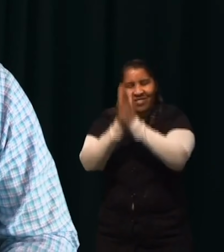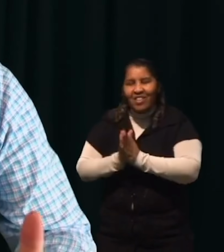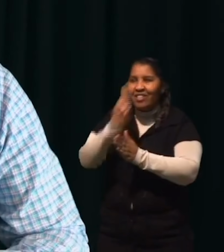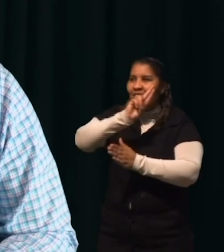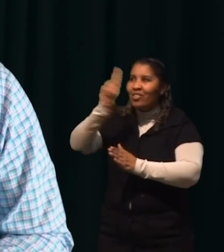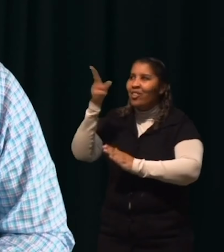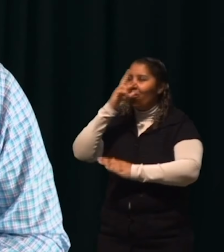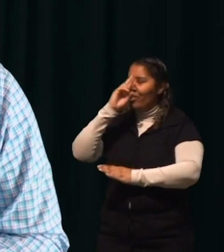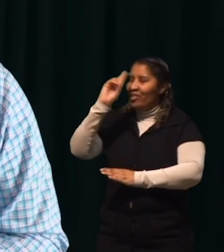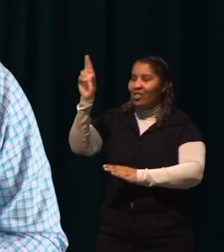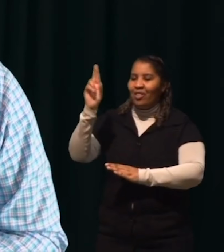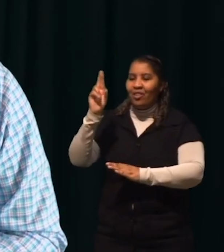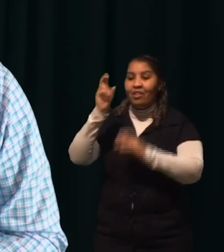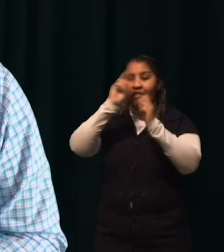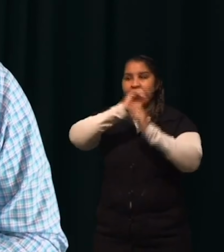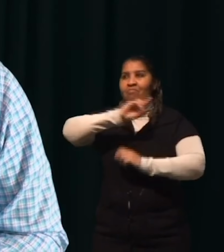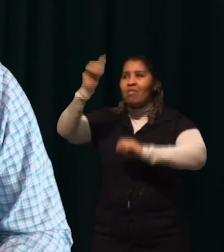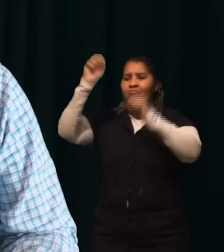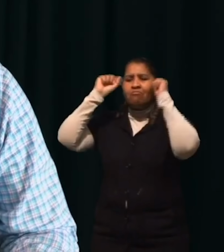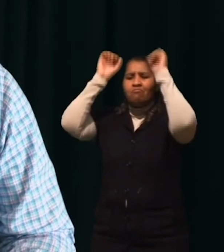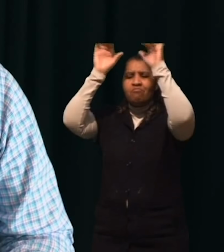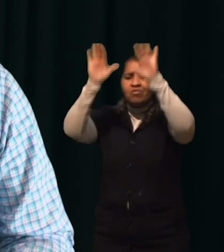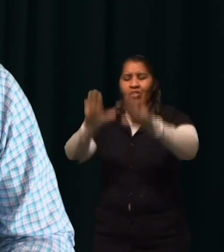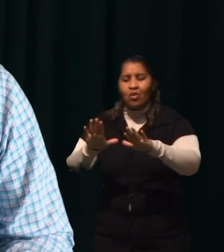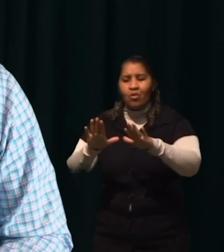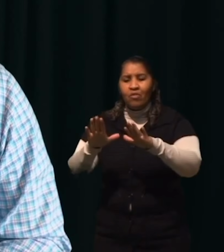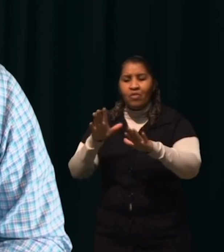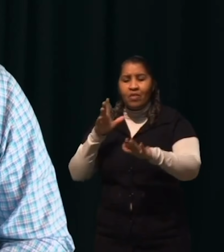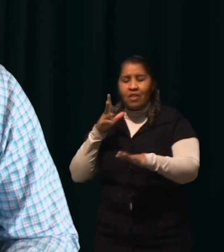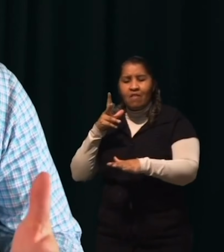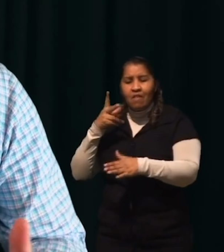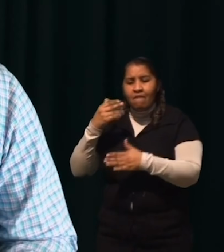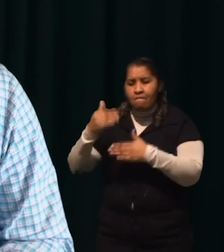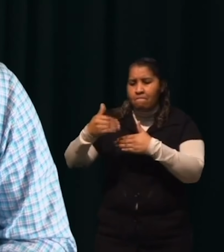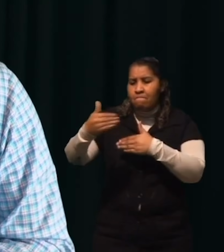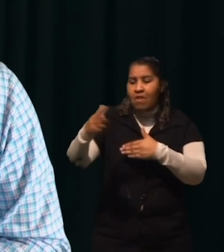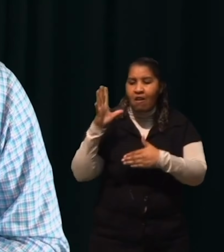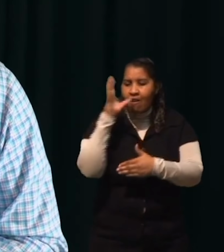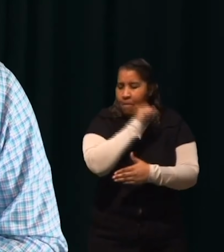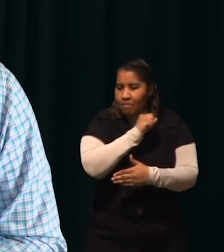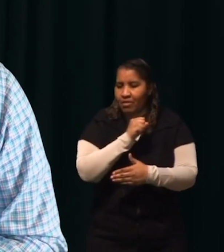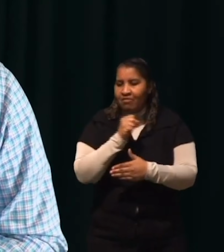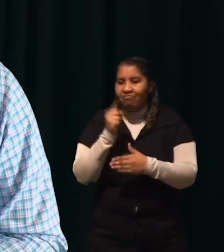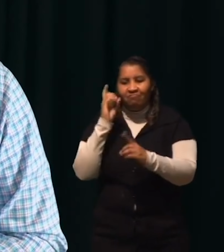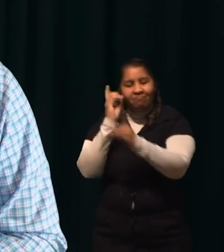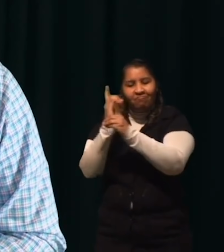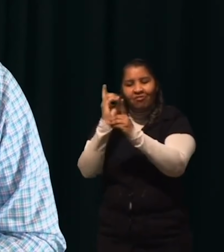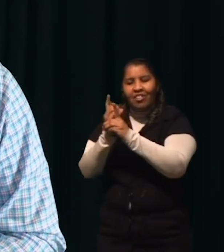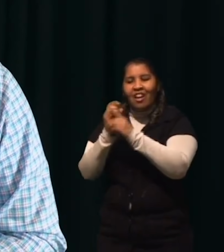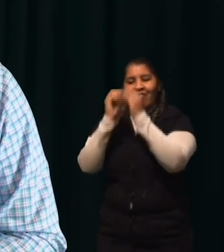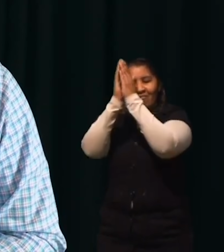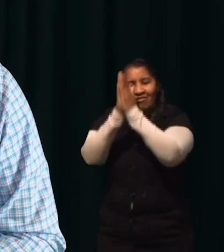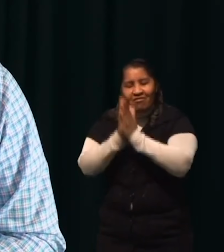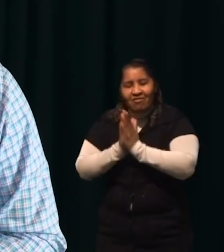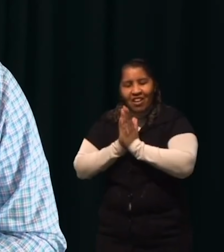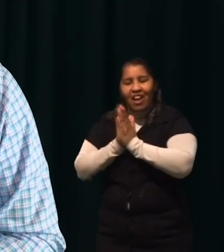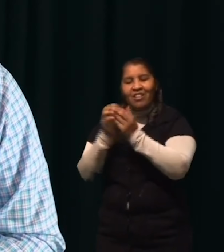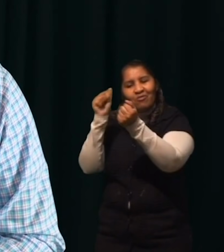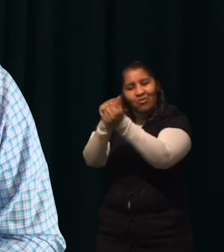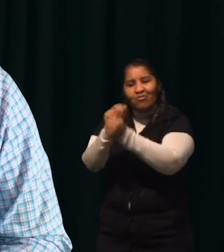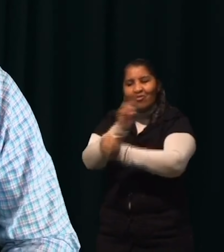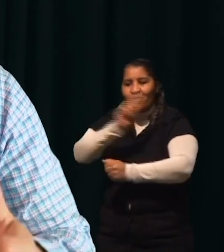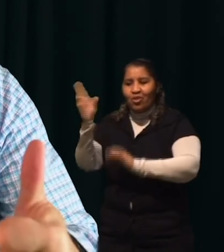Senhor. Deus te abençoe e que em breve a gente possa se rever, se reencontrar para adorar juntos